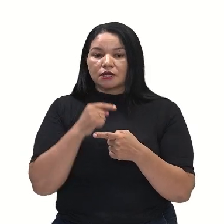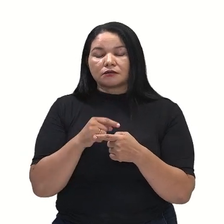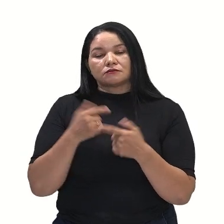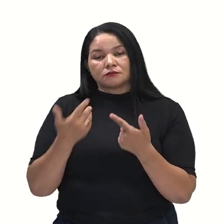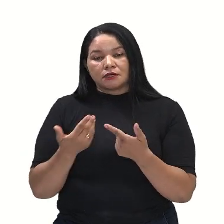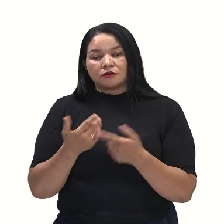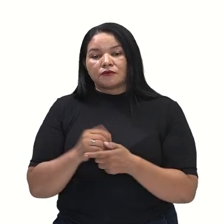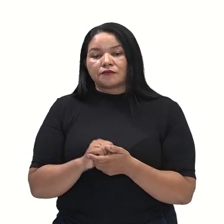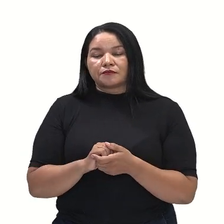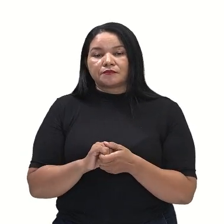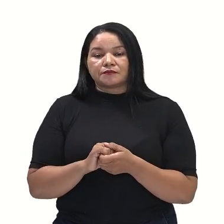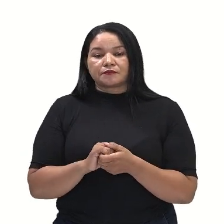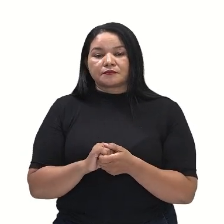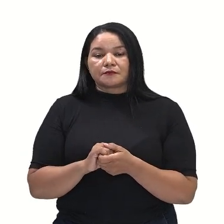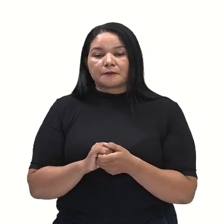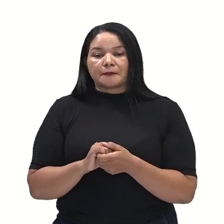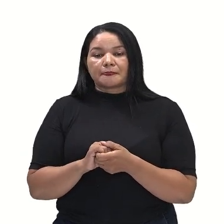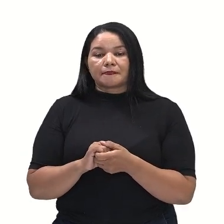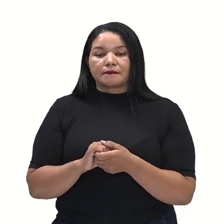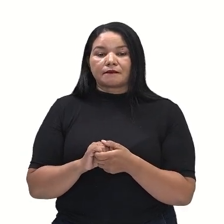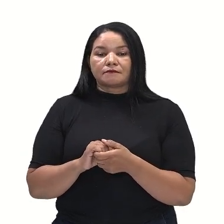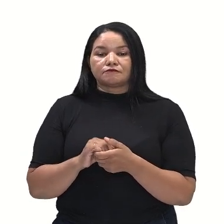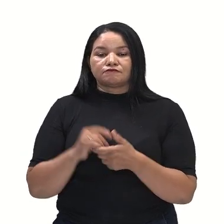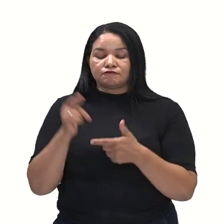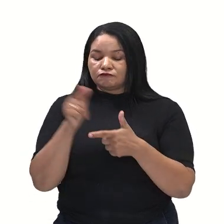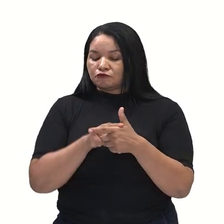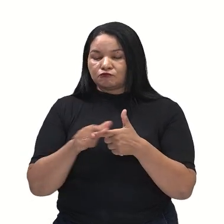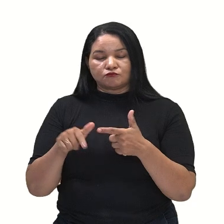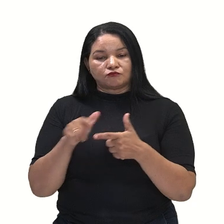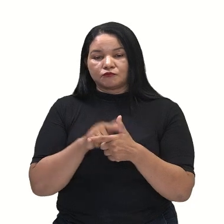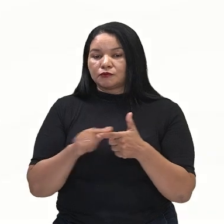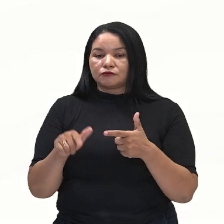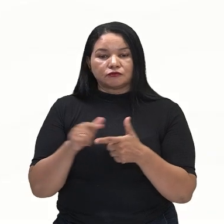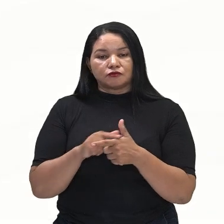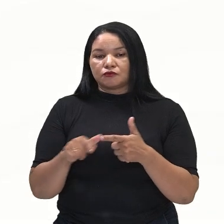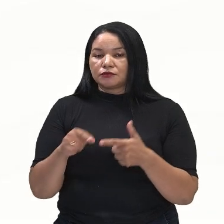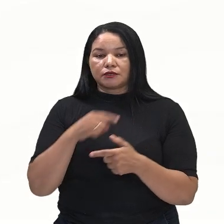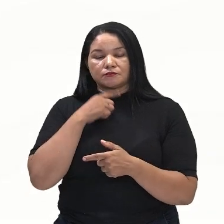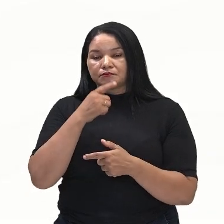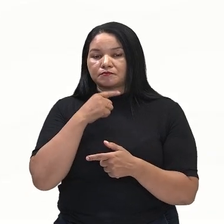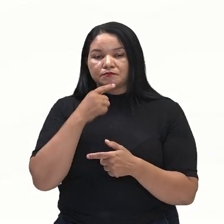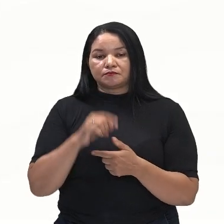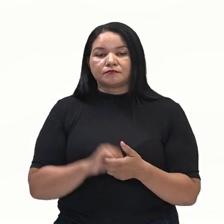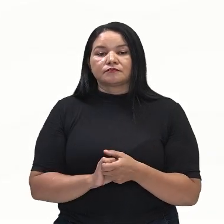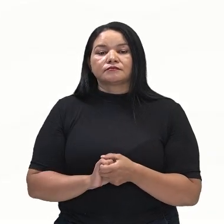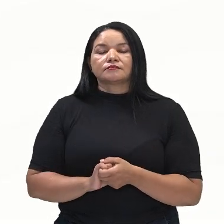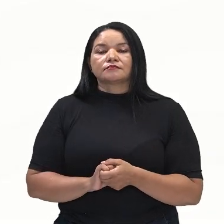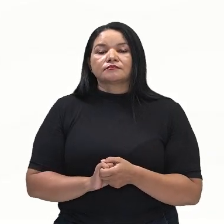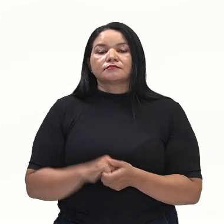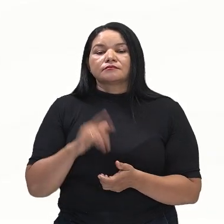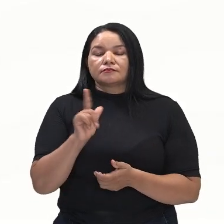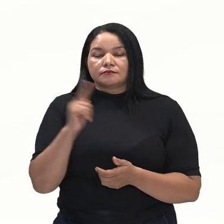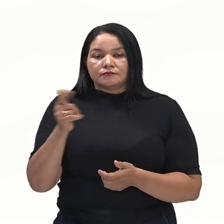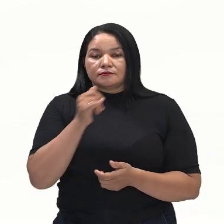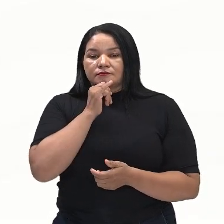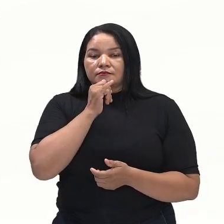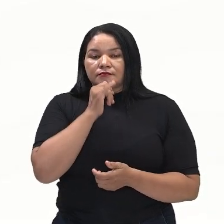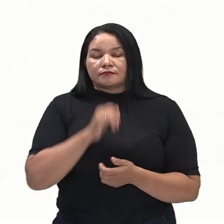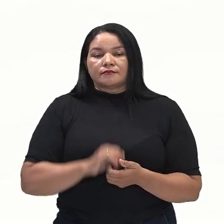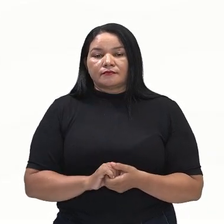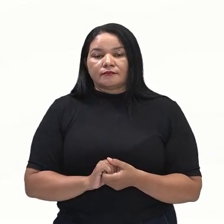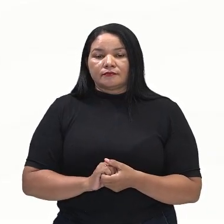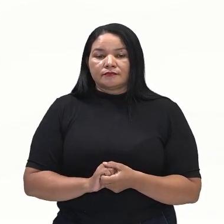uma fração que não pode ser simplificada. Perfeito? E aí a gente tem aqui um outro exemplo, olha